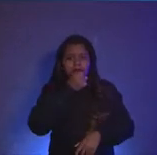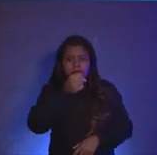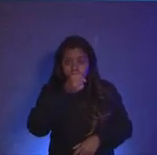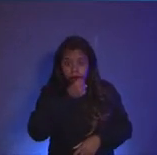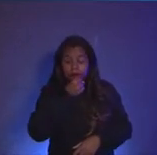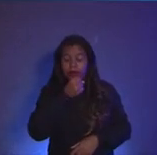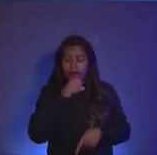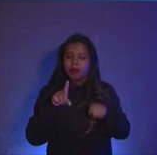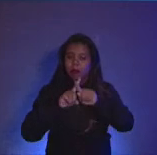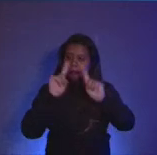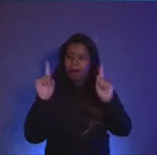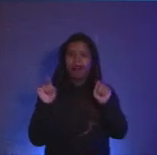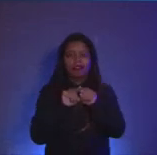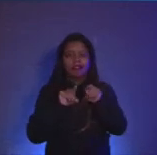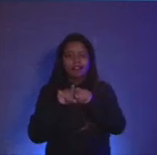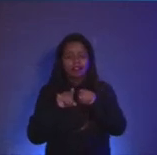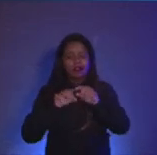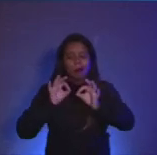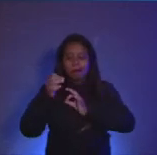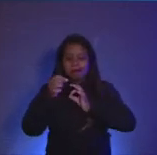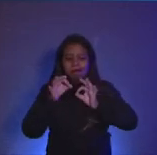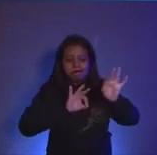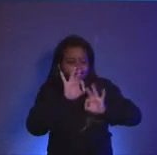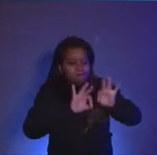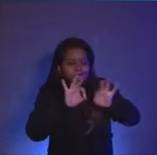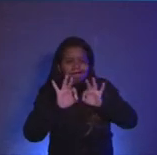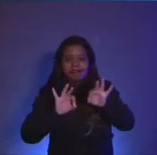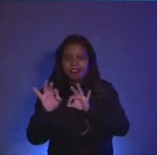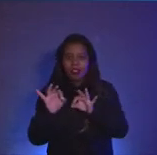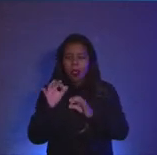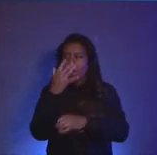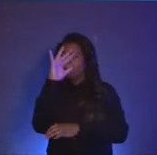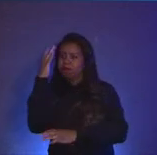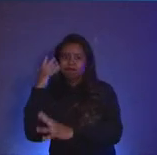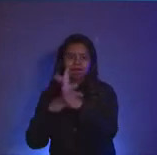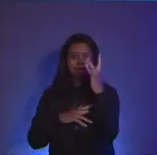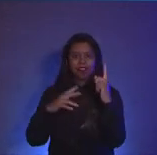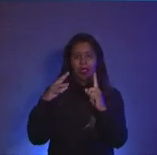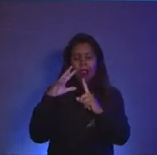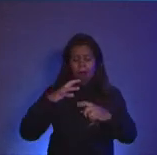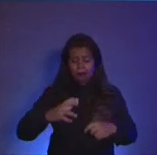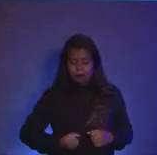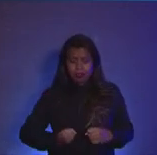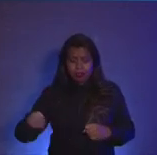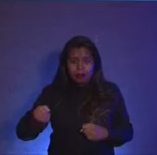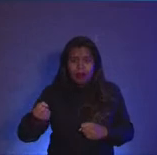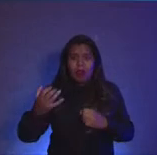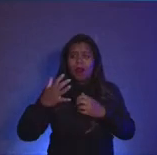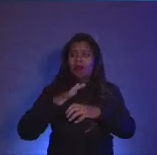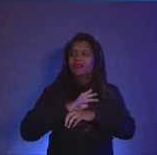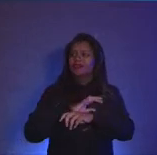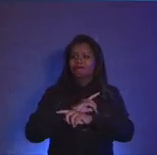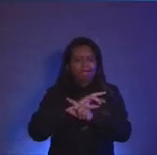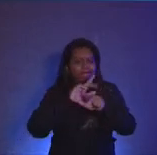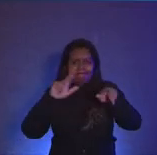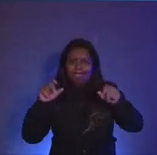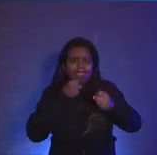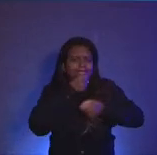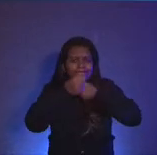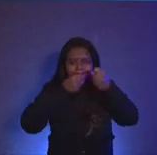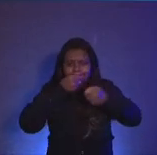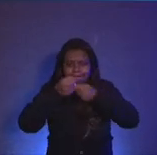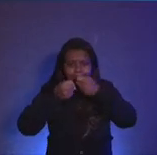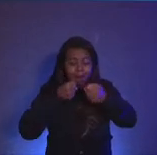a organização também pela diversidade de temas, meio ambiente, aborto, violência policial, e diversidade também de jornalistas,